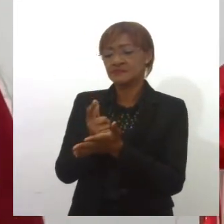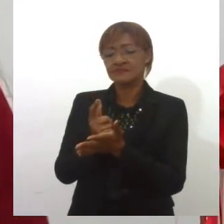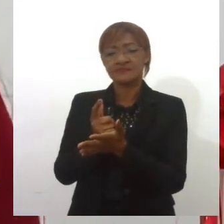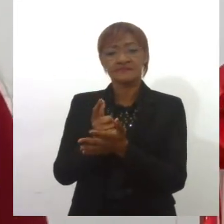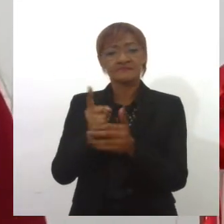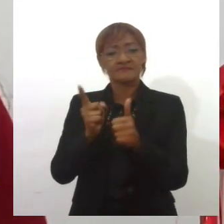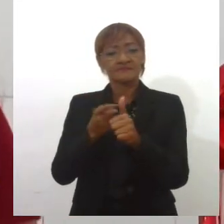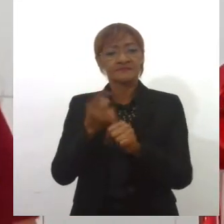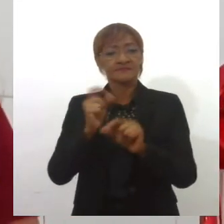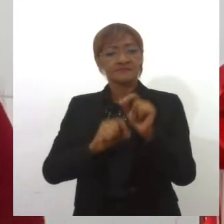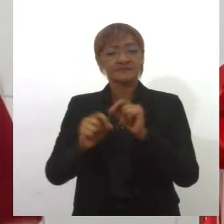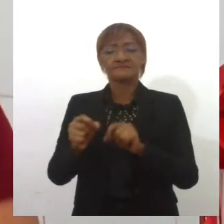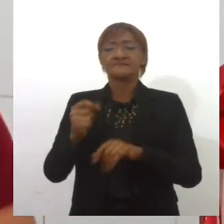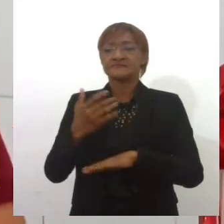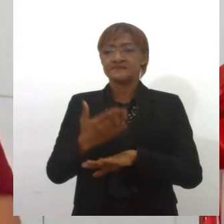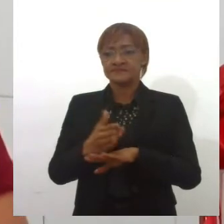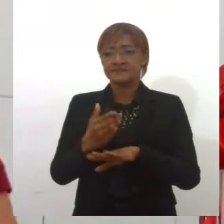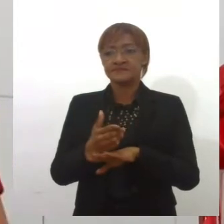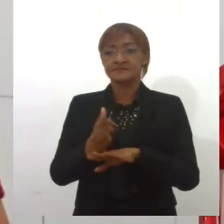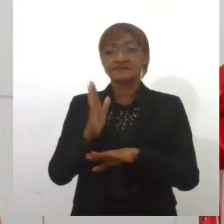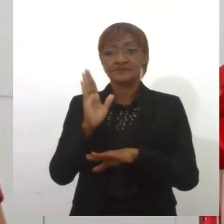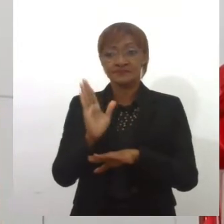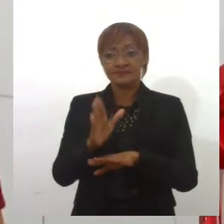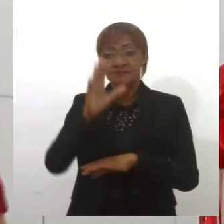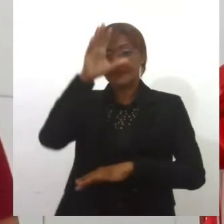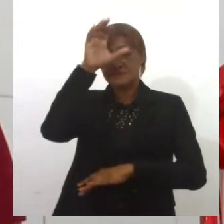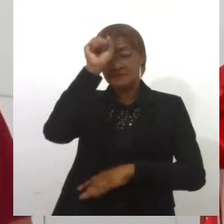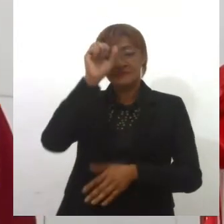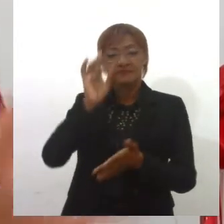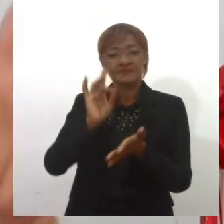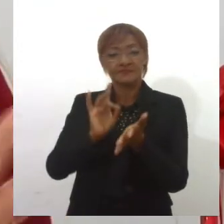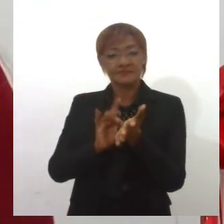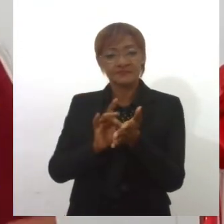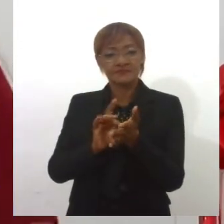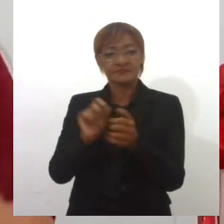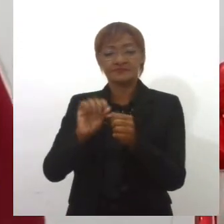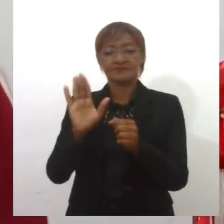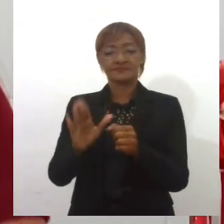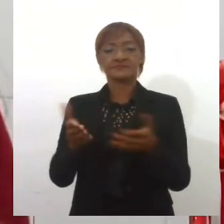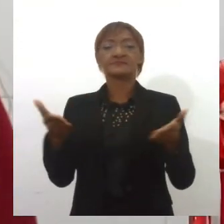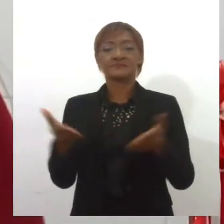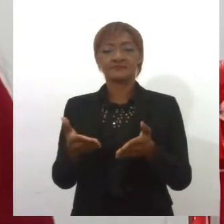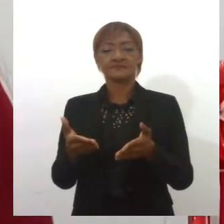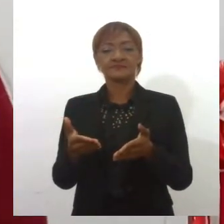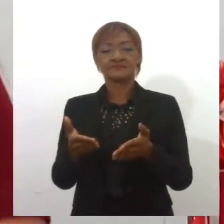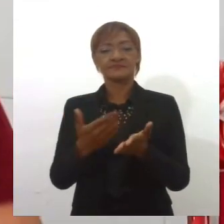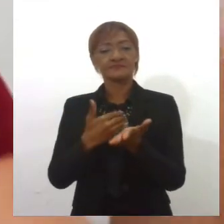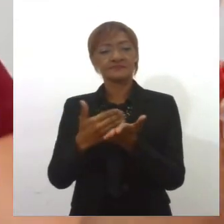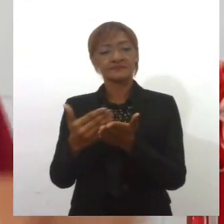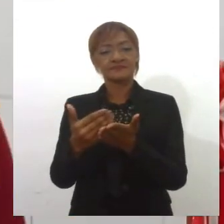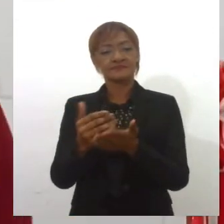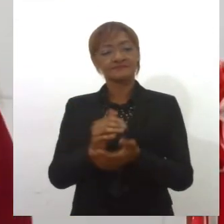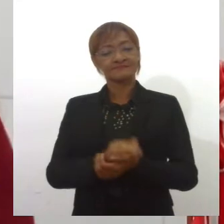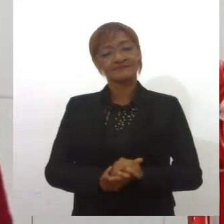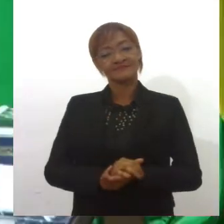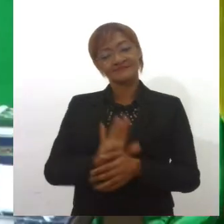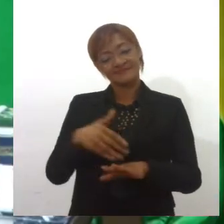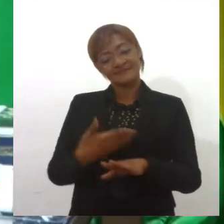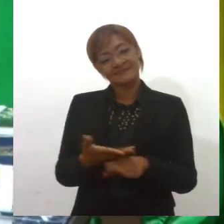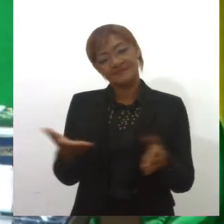a praticar. Quando eu vi que já dava para começar a montar as perucas, eu disse, ei, vamos lá, vamos começar. E aí, até